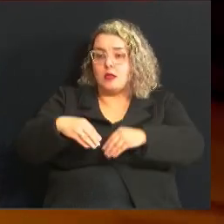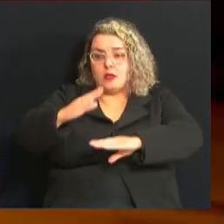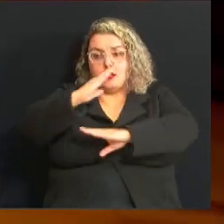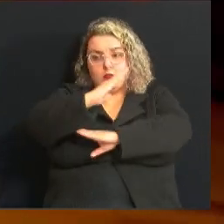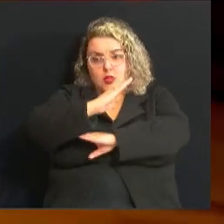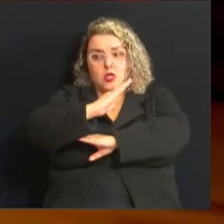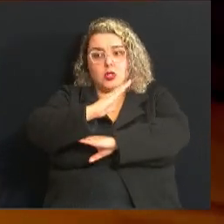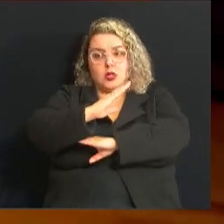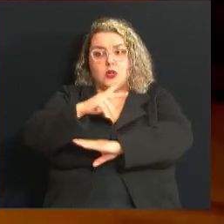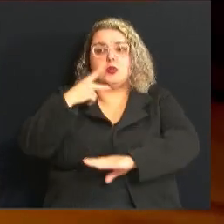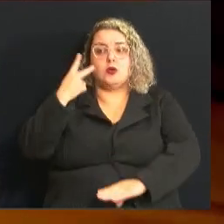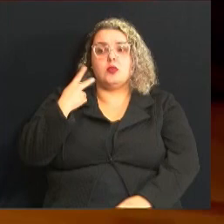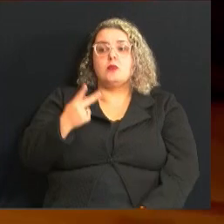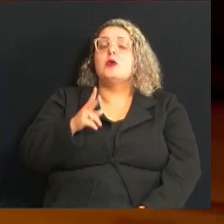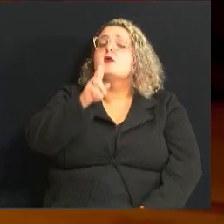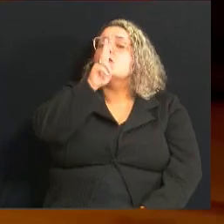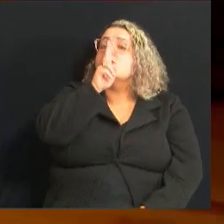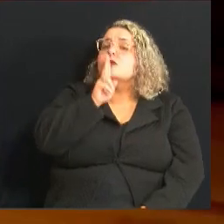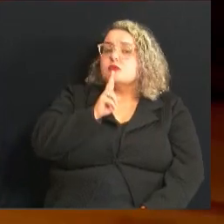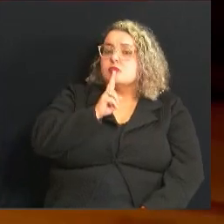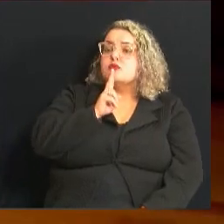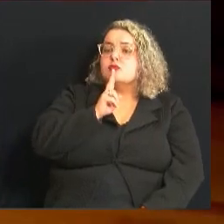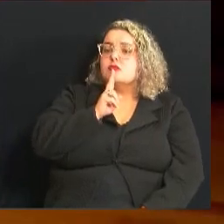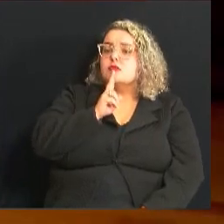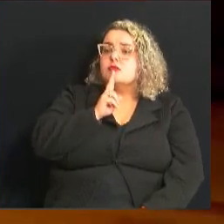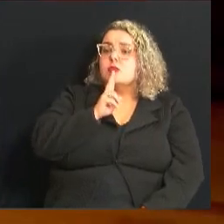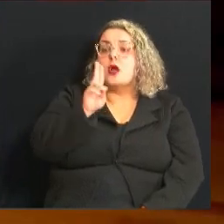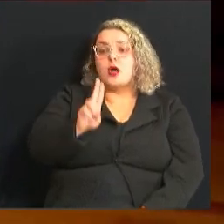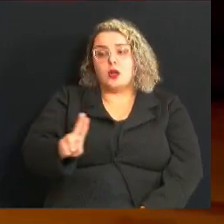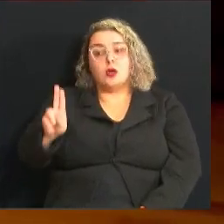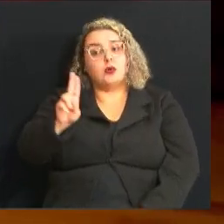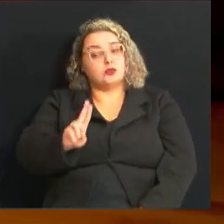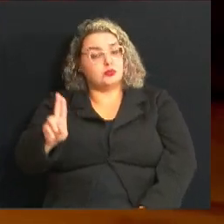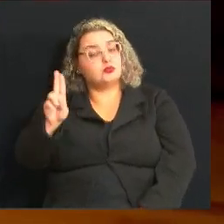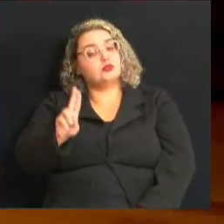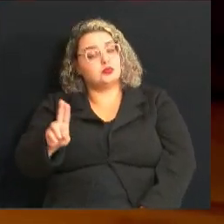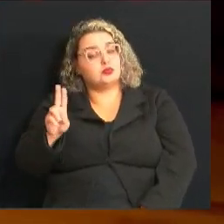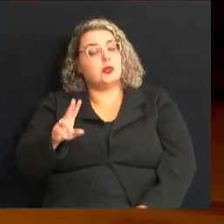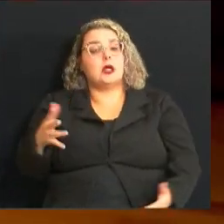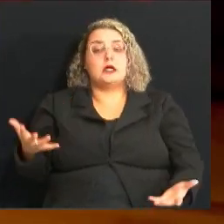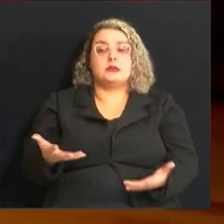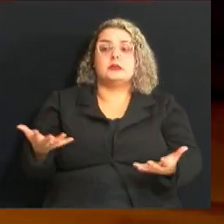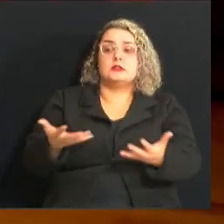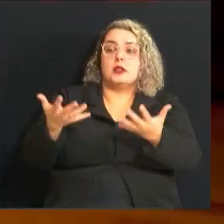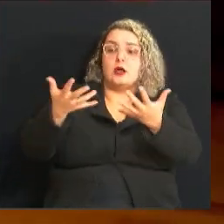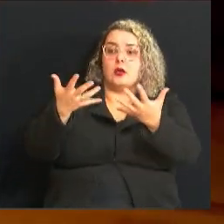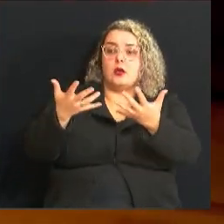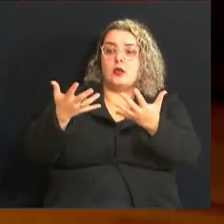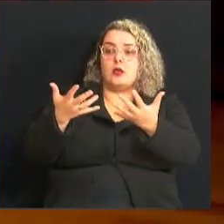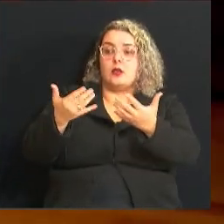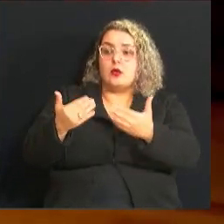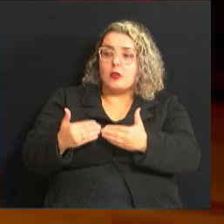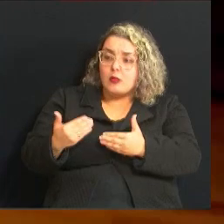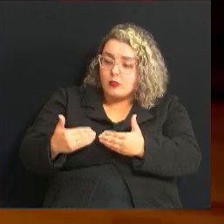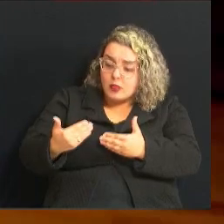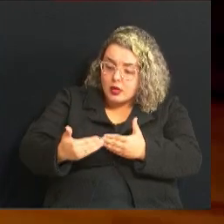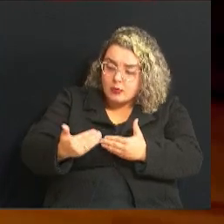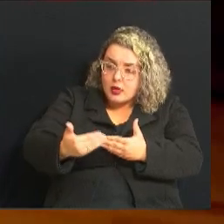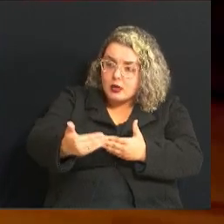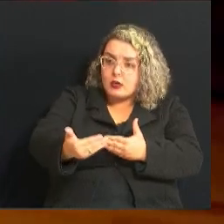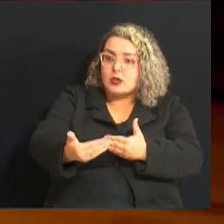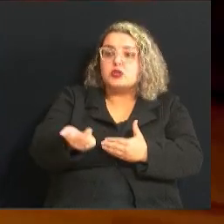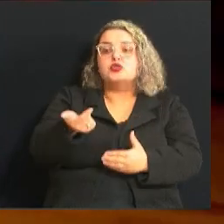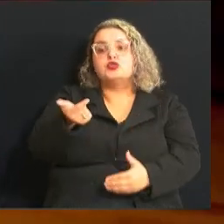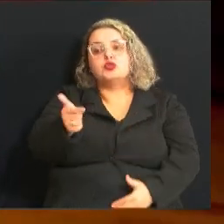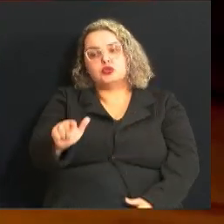Vereadores, pelo vereador Nelson Osseri, e usar essa iniciativa como um ponto de partida,